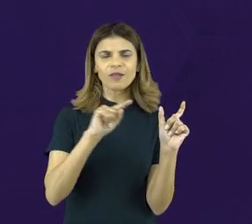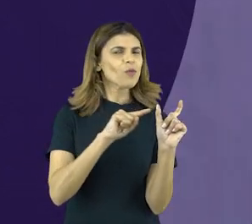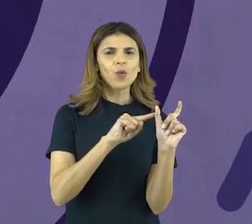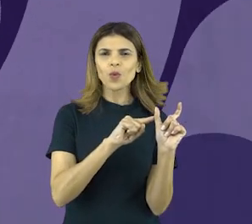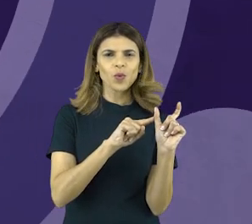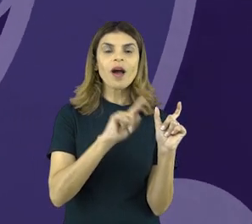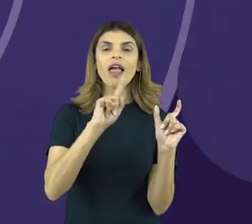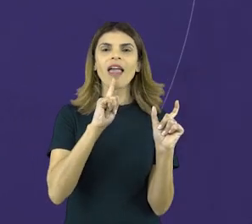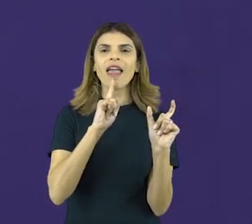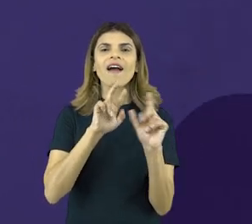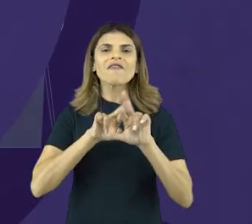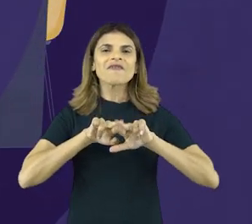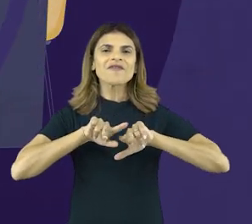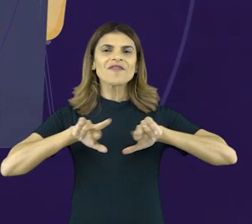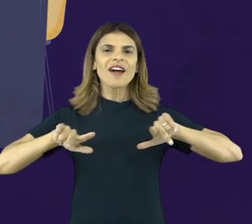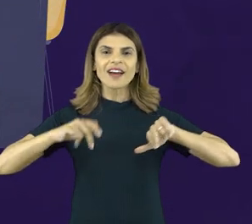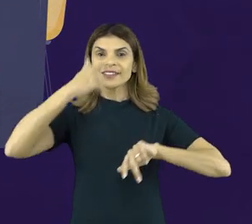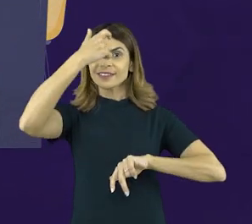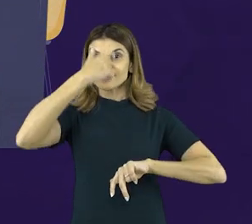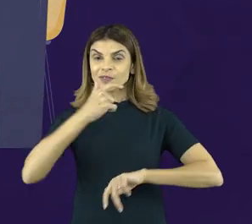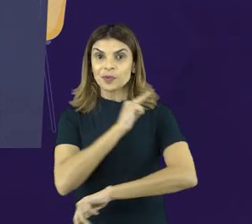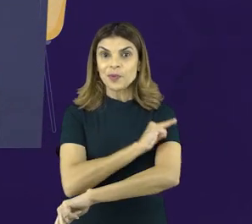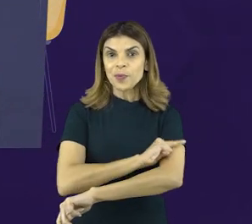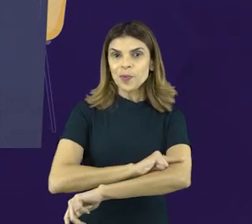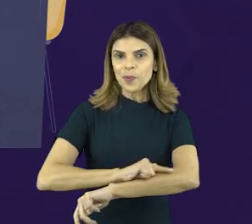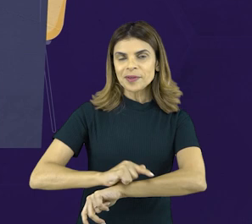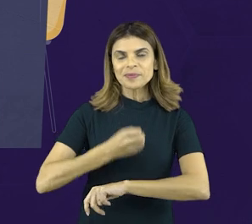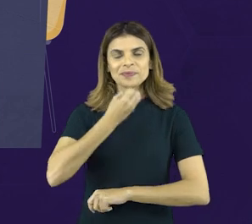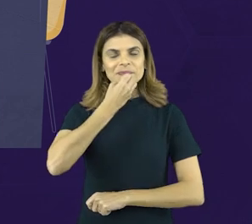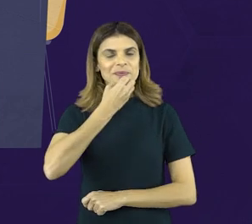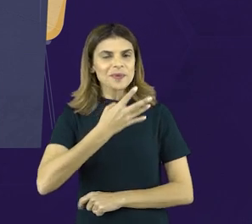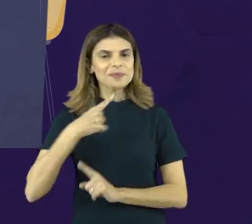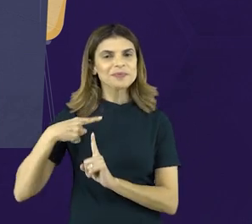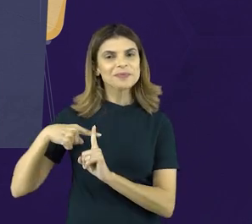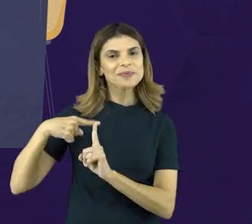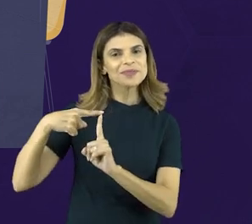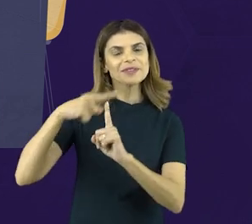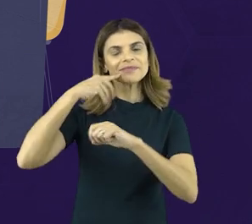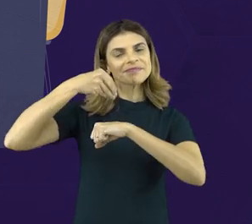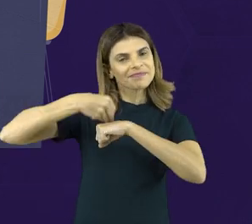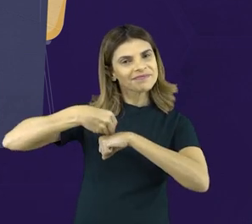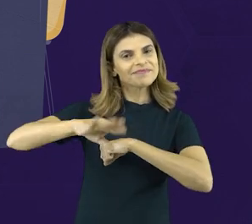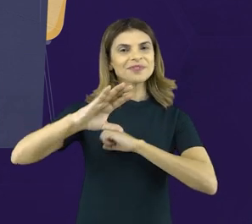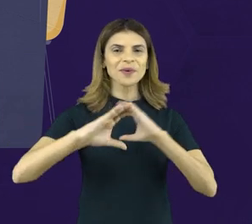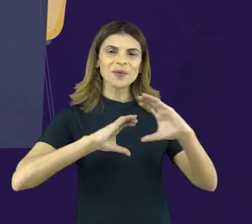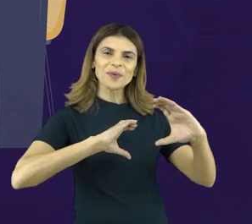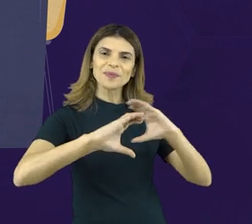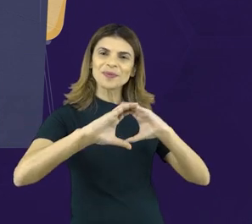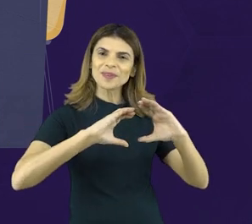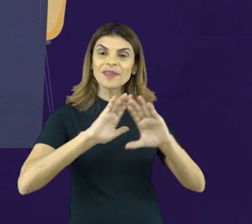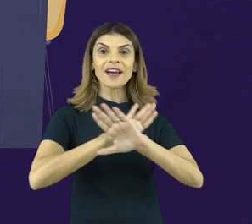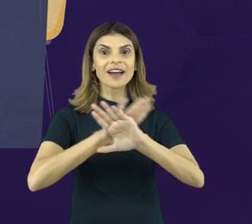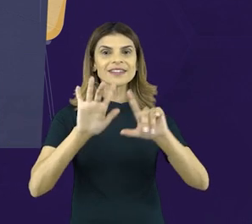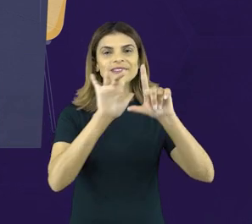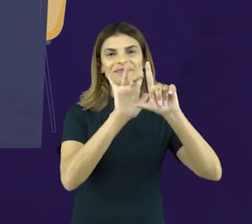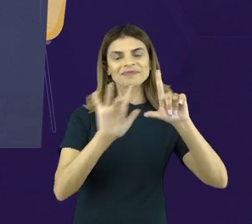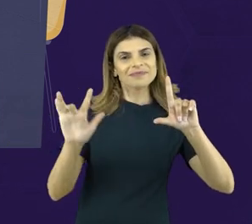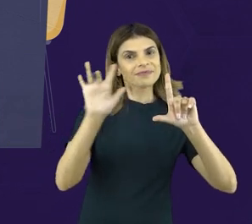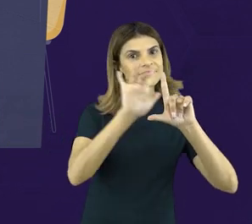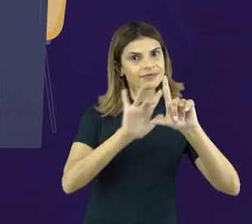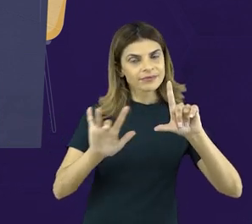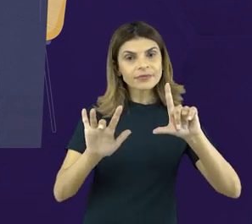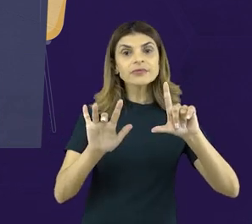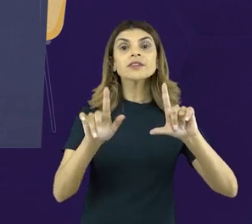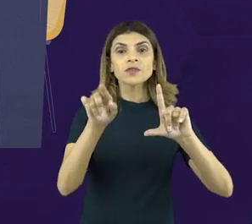Netiqueta é um conjunto de boas práticas e normas de comportamento recomendadas para uma boa comunicação no mundo digital. O seu